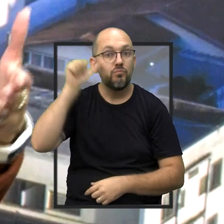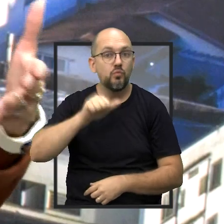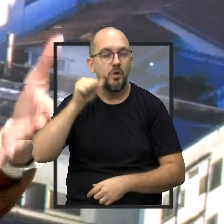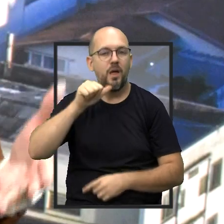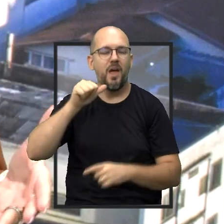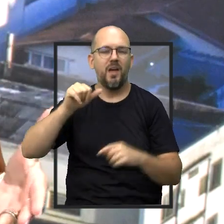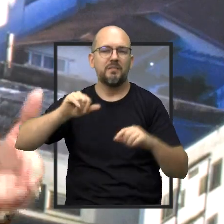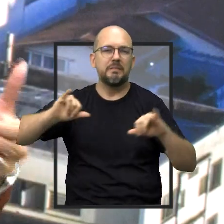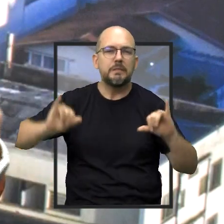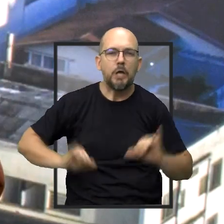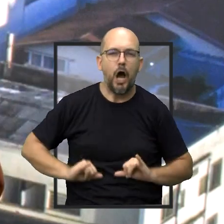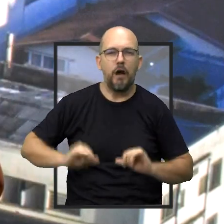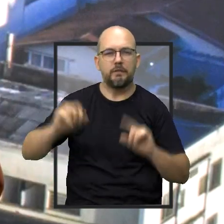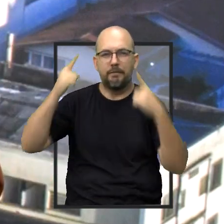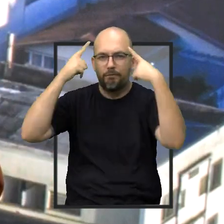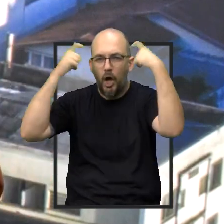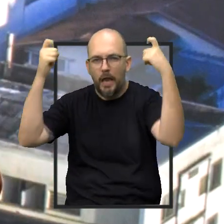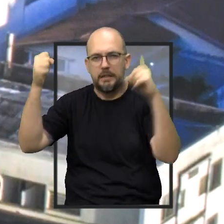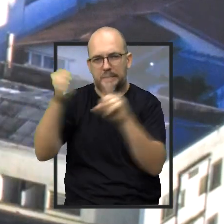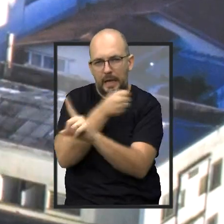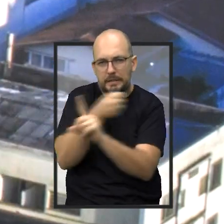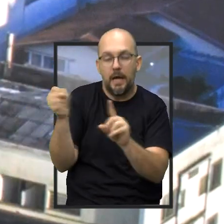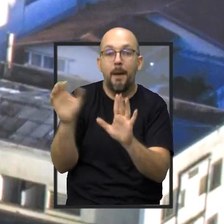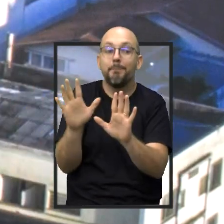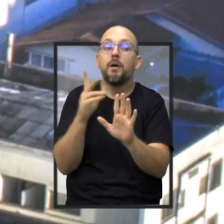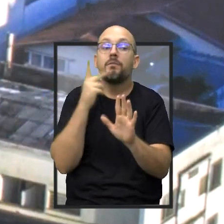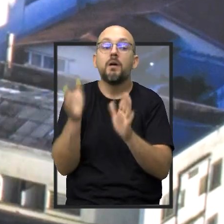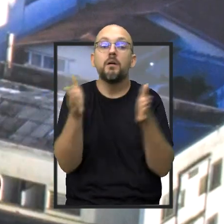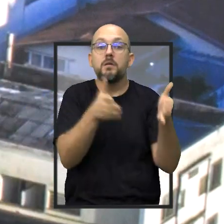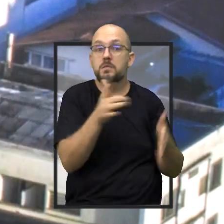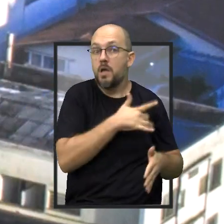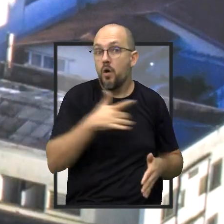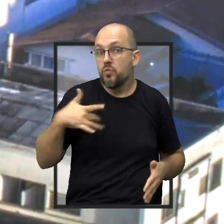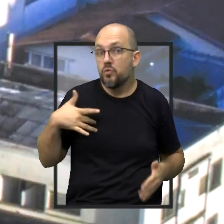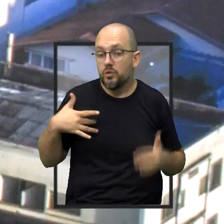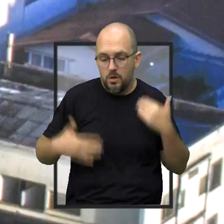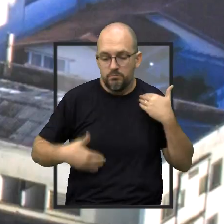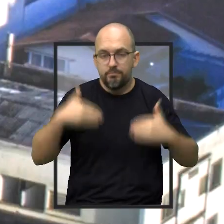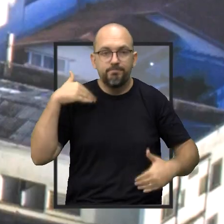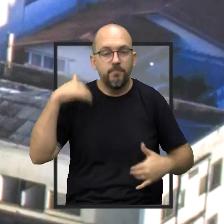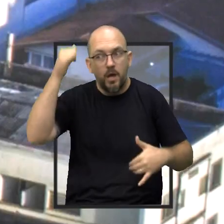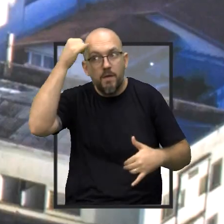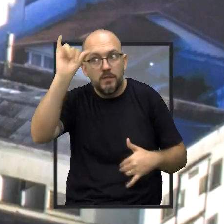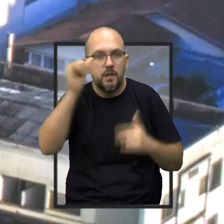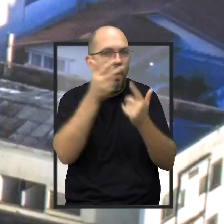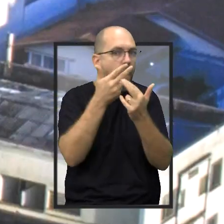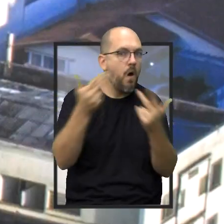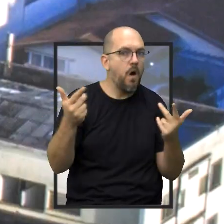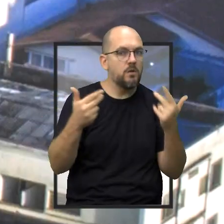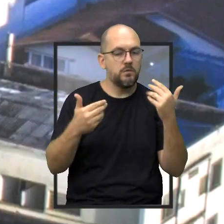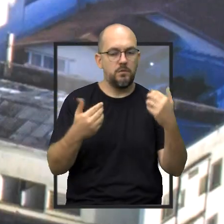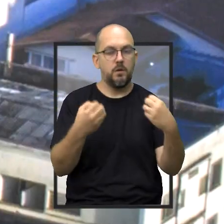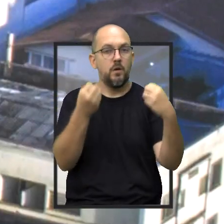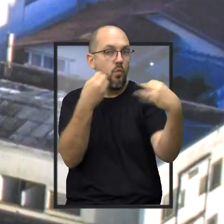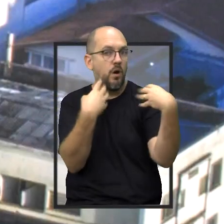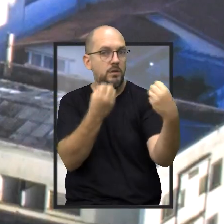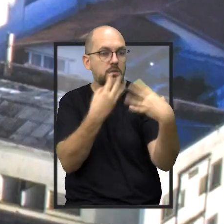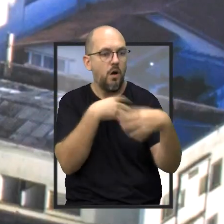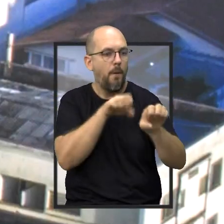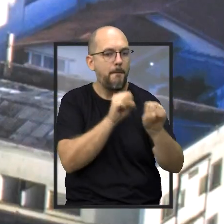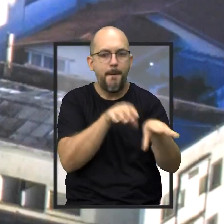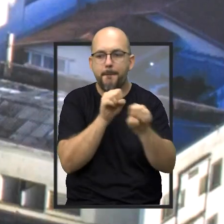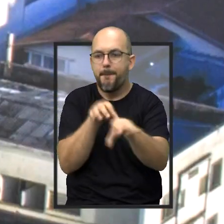mulher vítima de violência, mas a gente precisa falar também sobre saúde, sobre prevenção, sobre